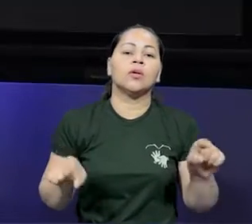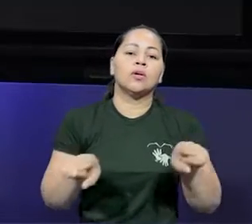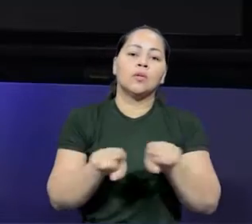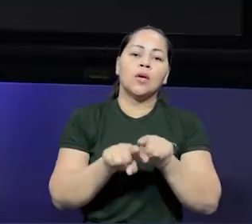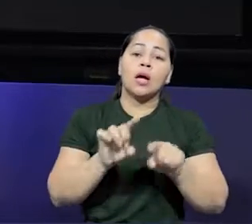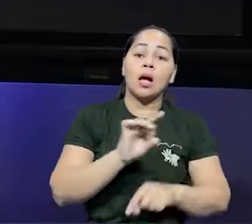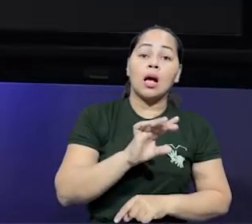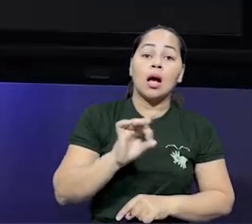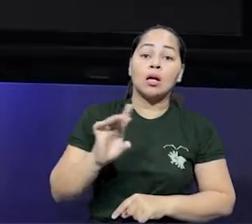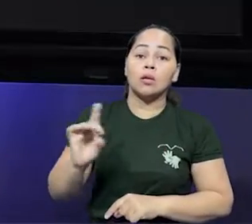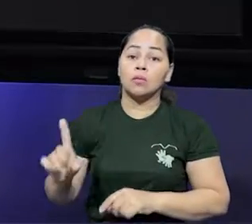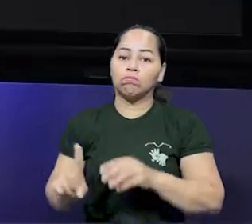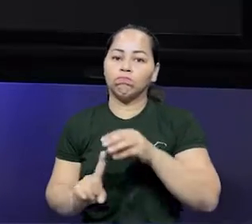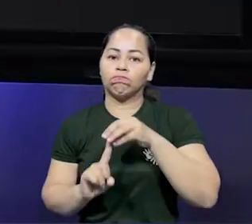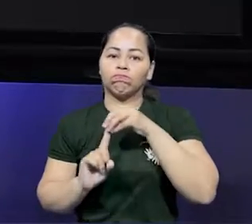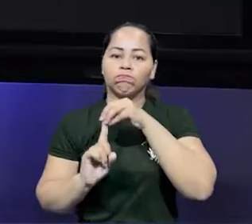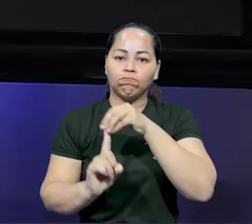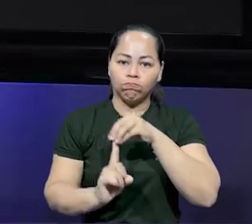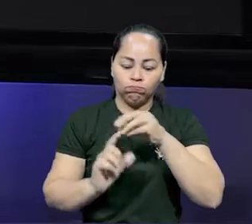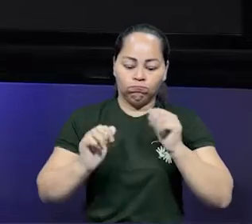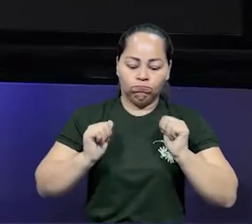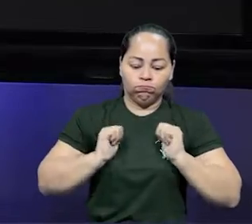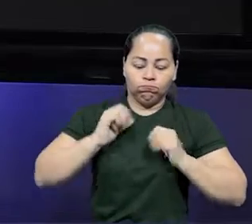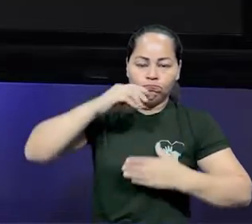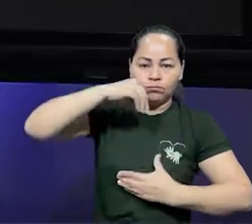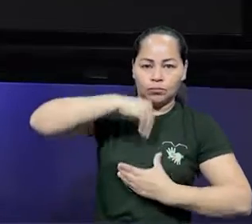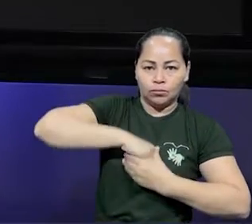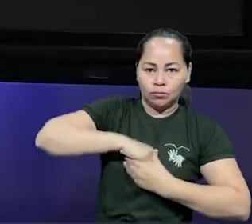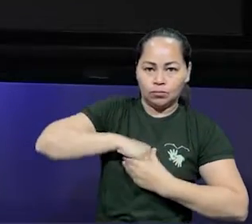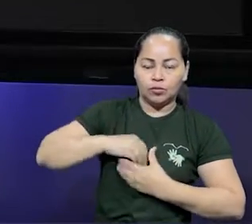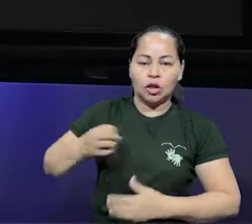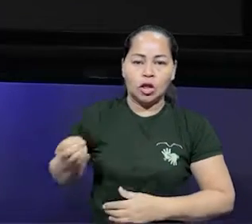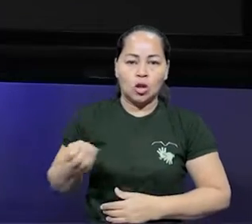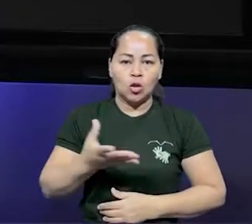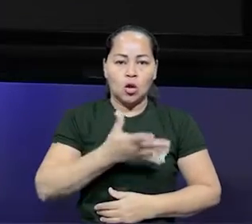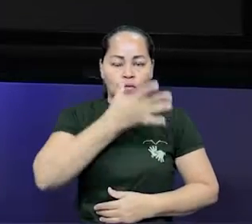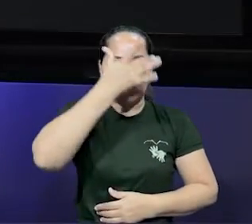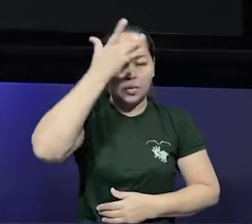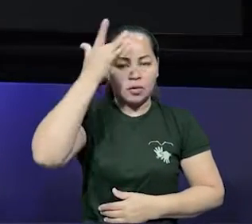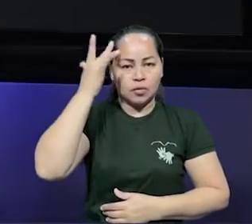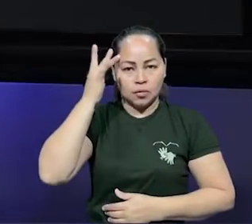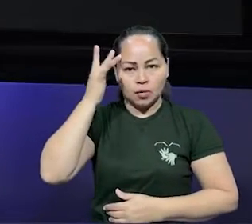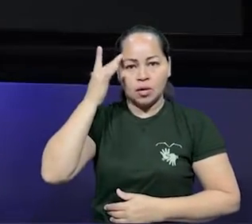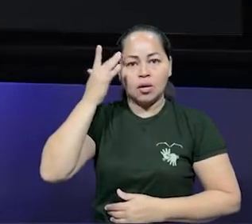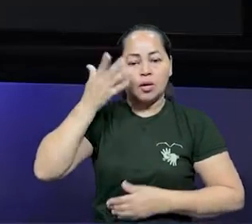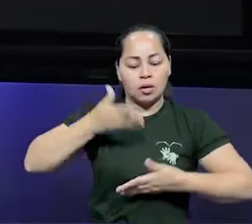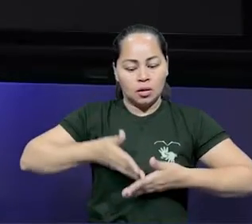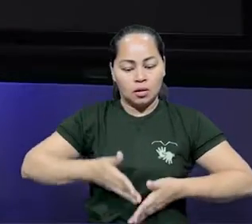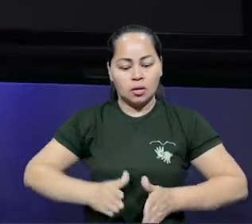singulares e irrepetíveis em cada novo ser que surge na humanidade.